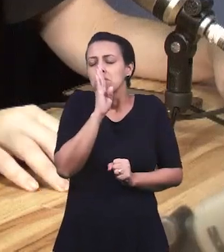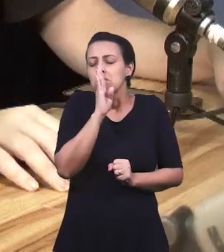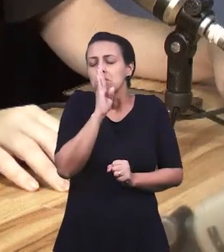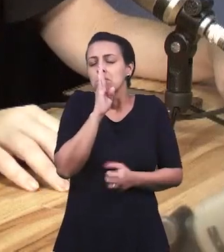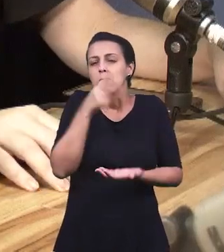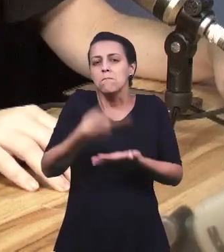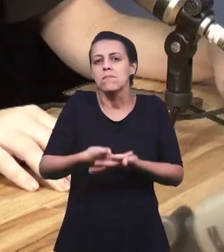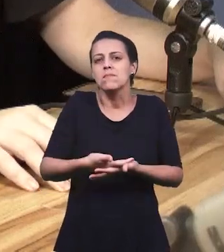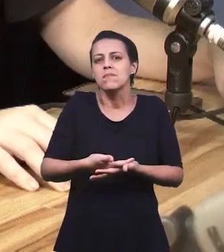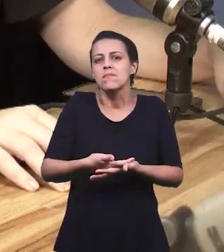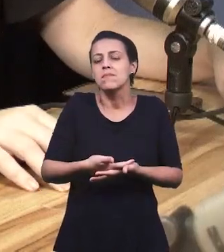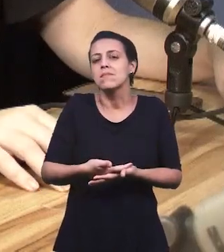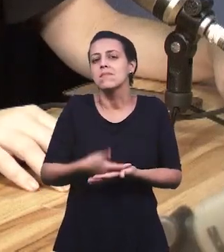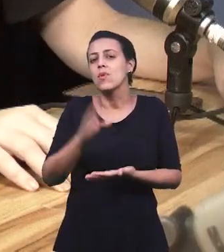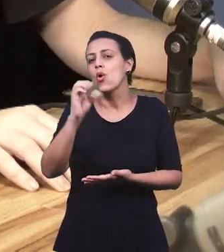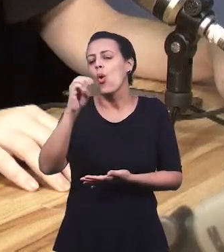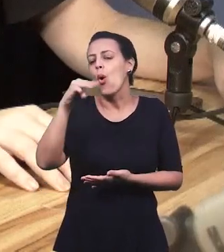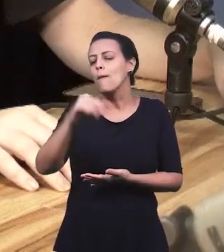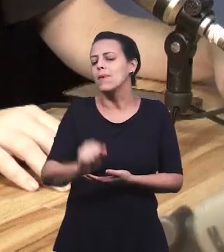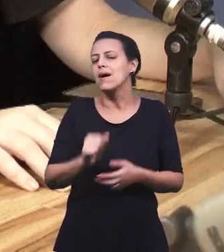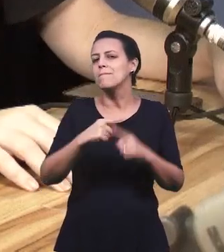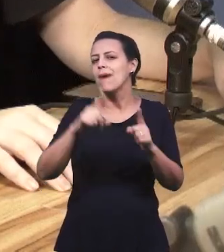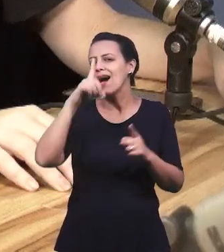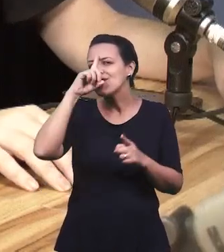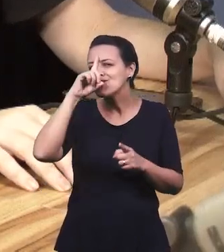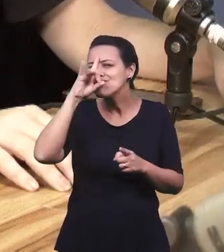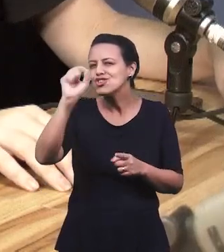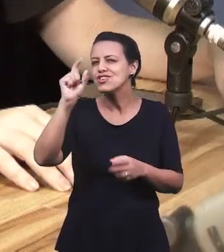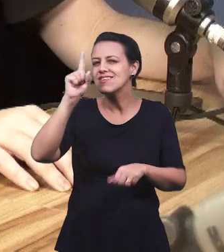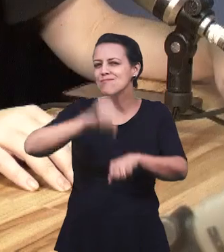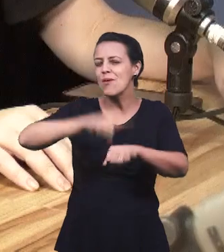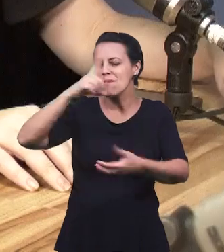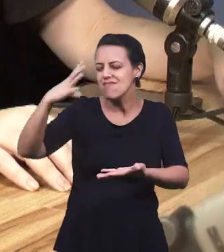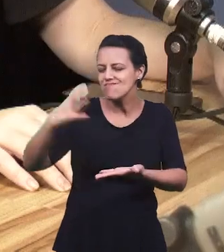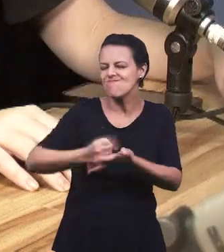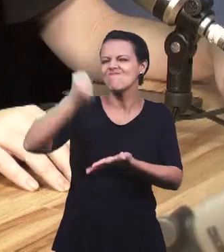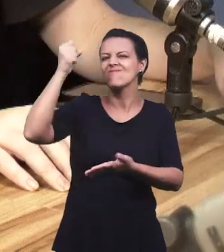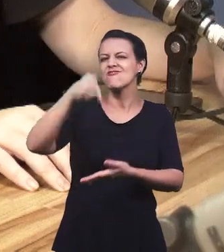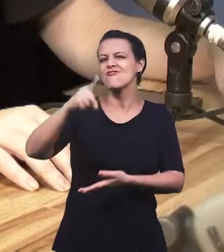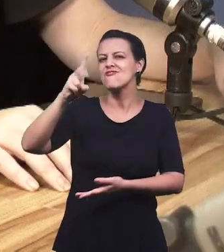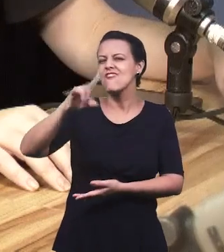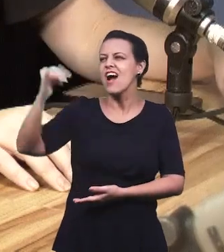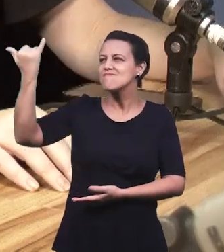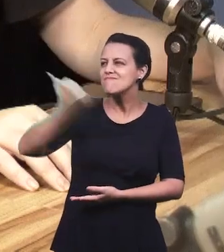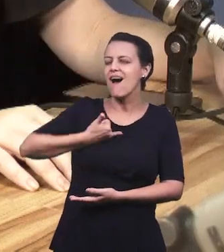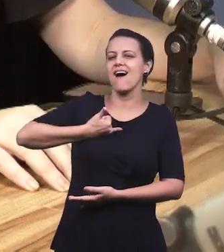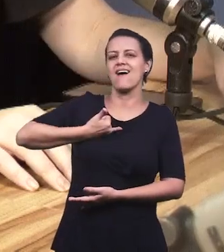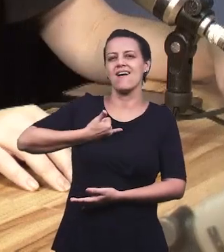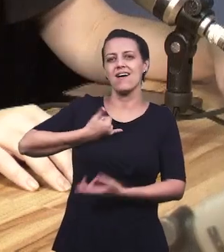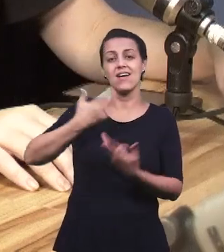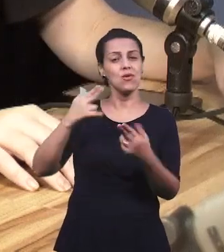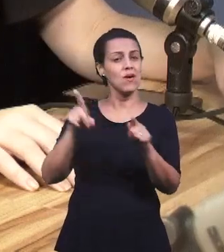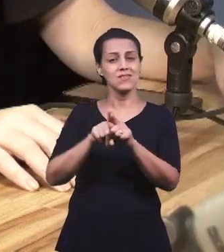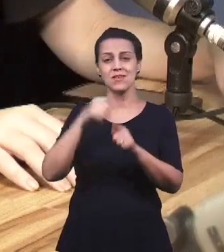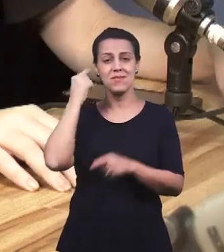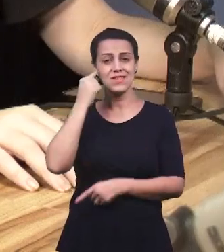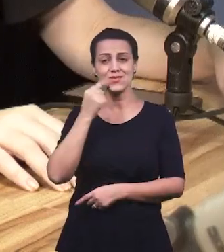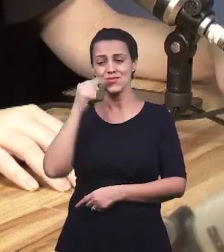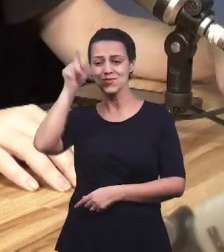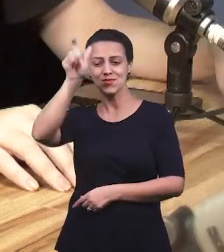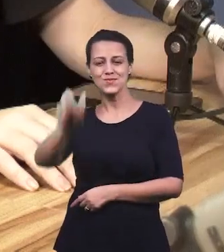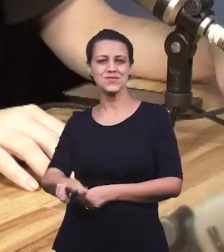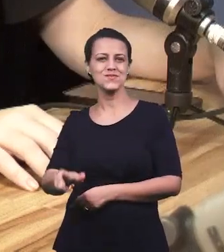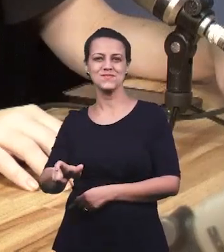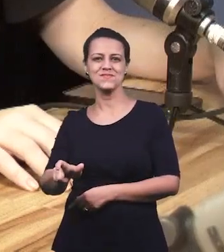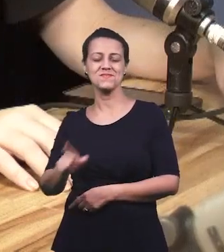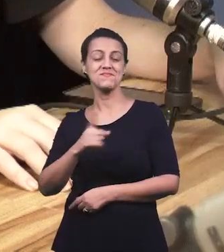mas no dia do arrebatamento você vai ouvir a voz do Senhor. Glória a Deus. E aí no caso dos nossos irmãos que são surdos, é a mesma coisa. Nós e eles